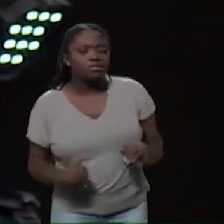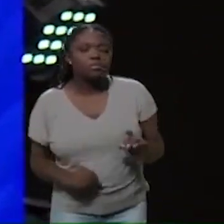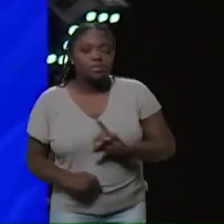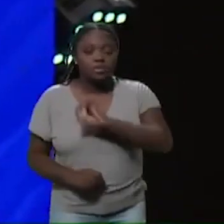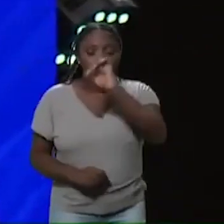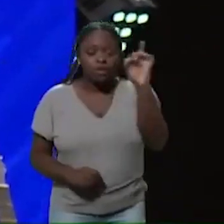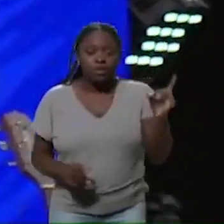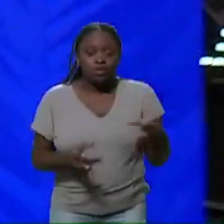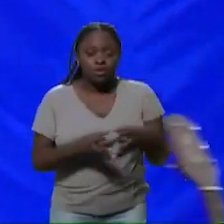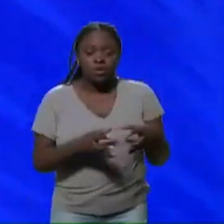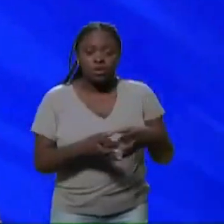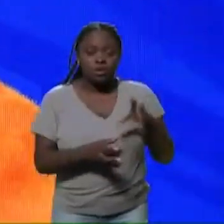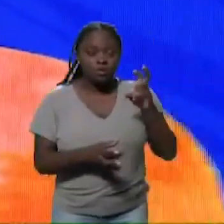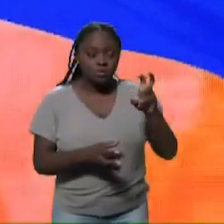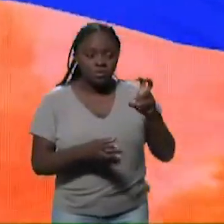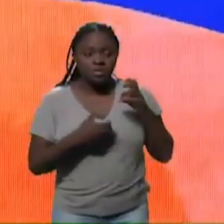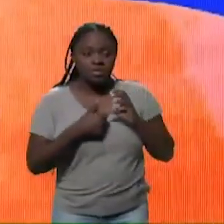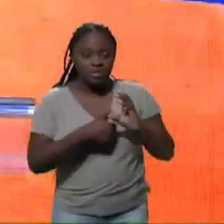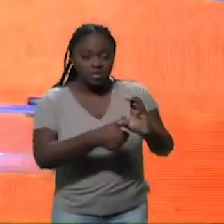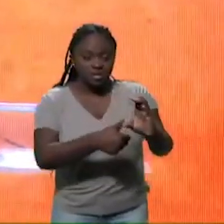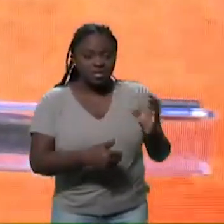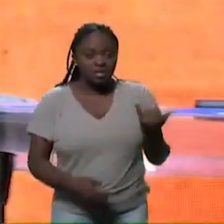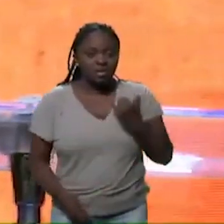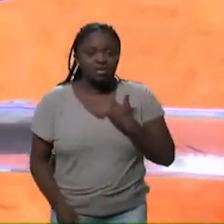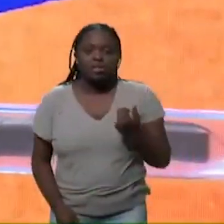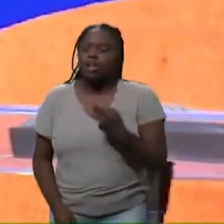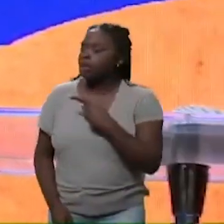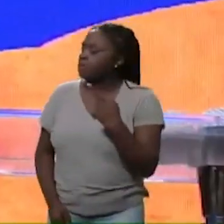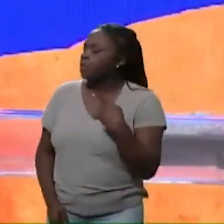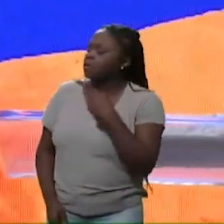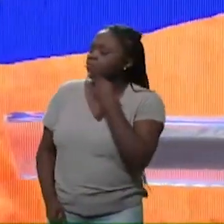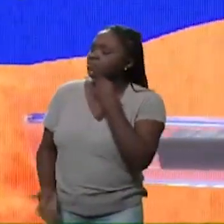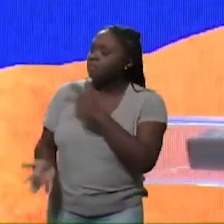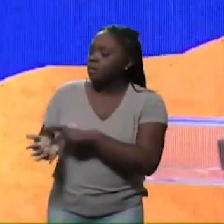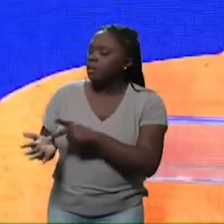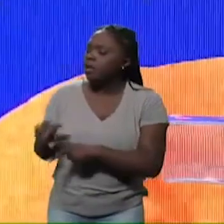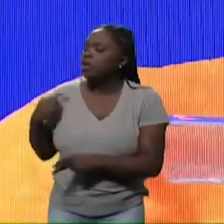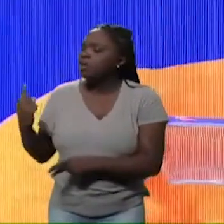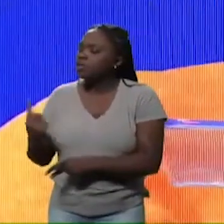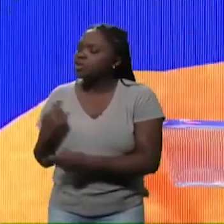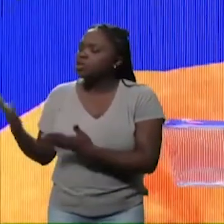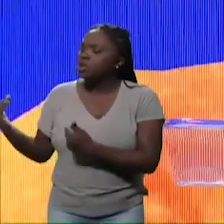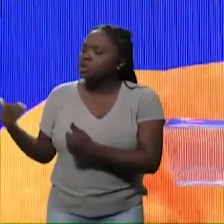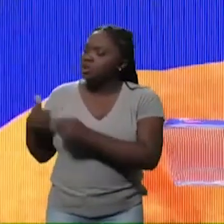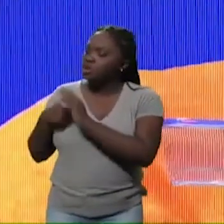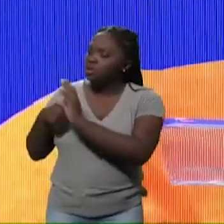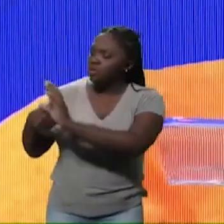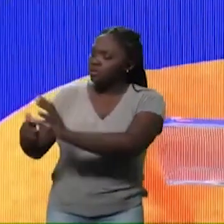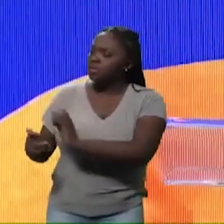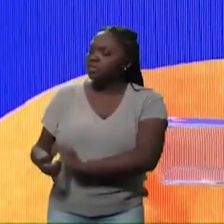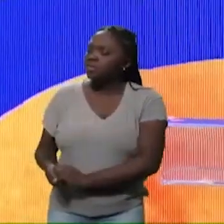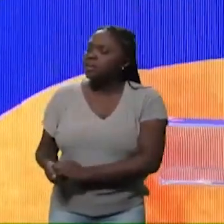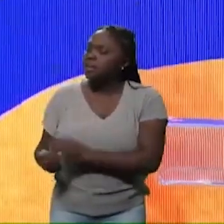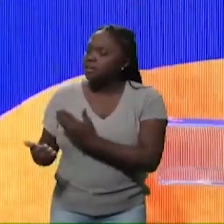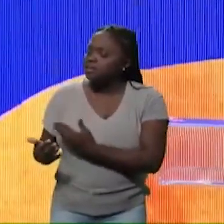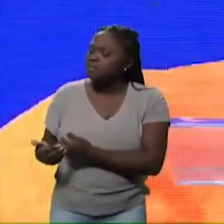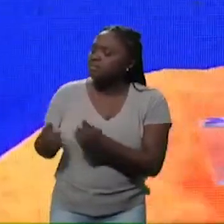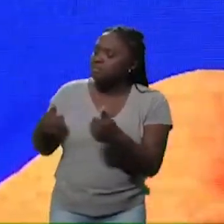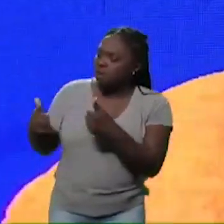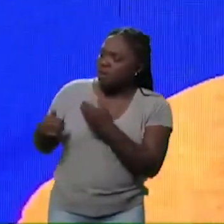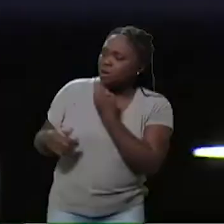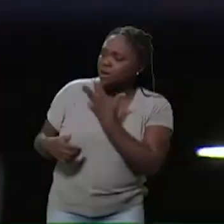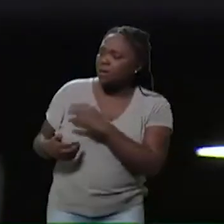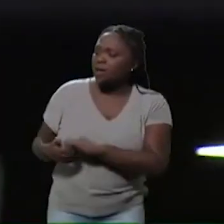me cercaram no fim do culto e falaram assim: ô pastor, pode falar a verdade, nós jovens crentes a gente curte a vida menos, né cara? Falei: curte